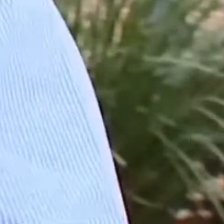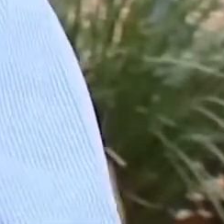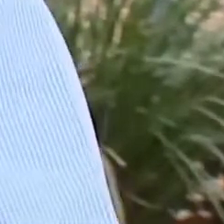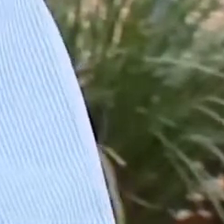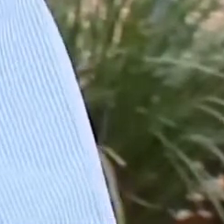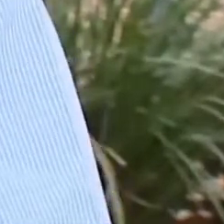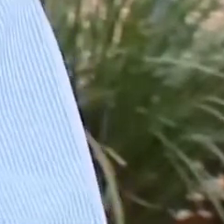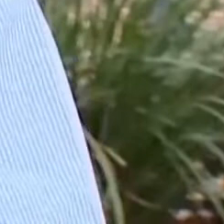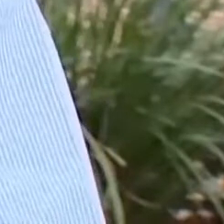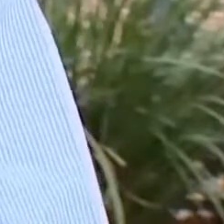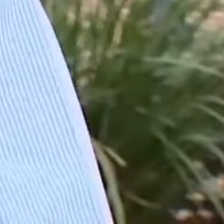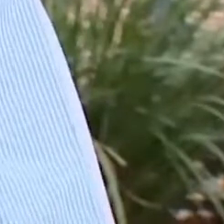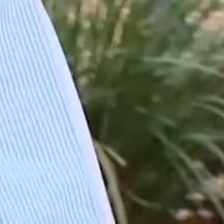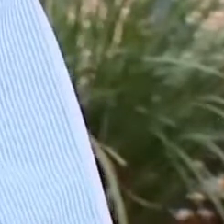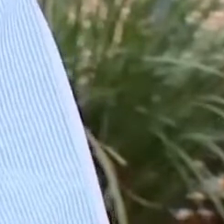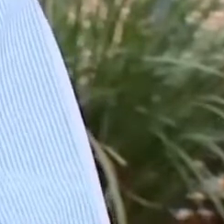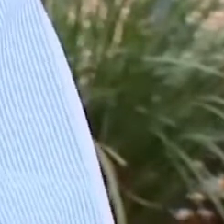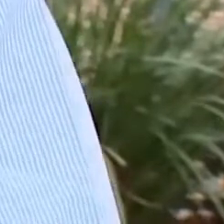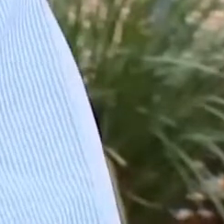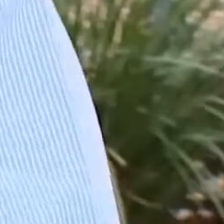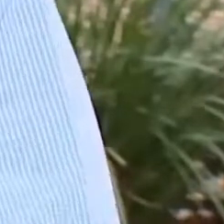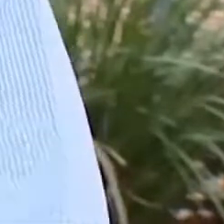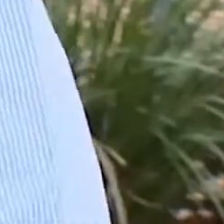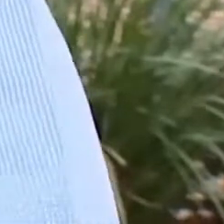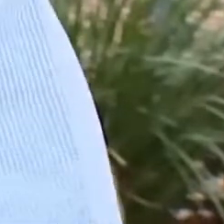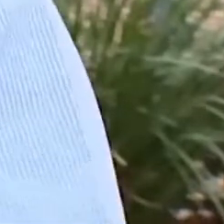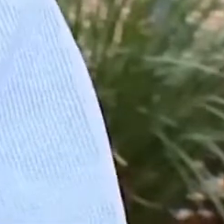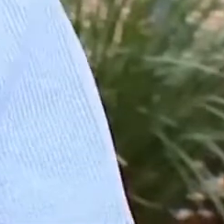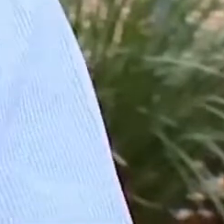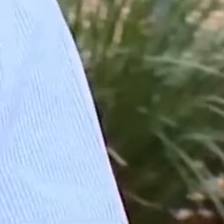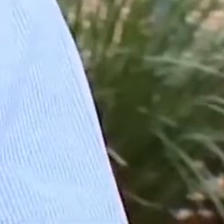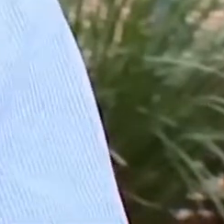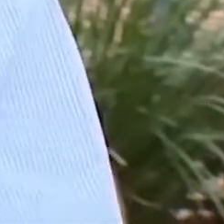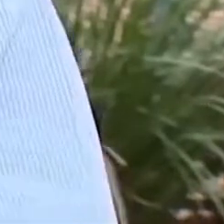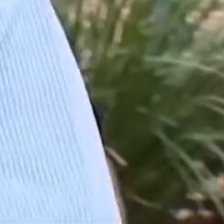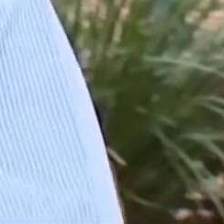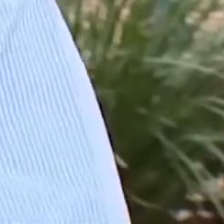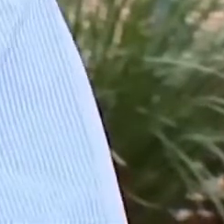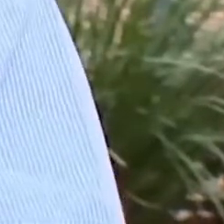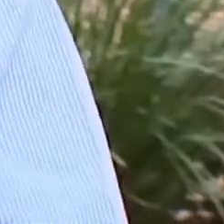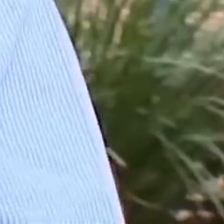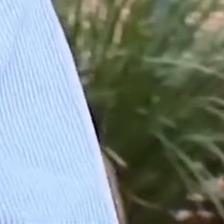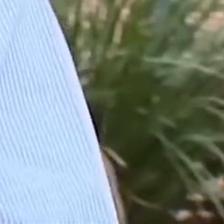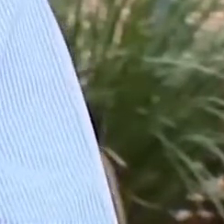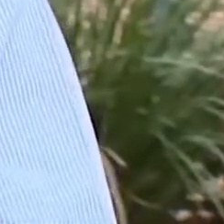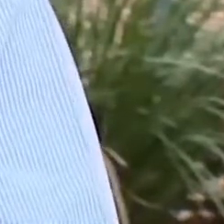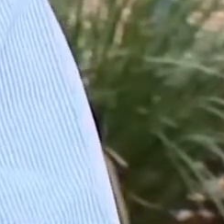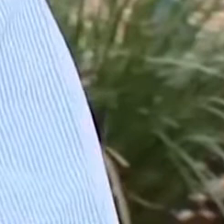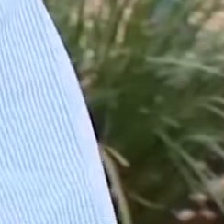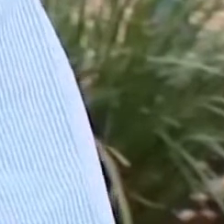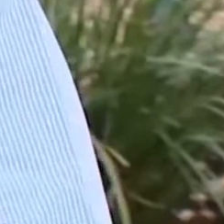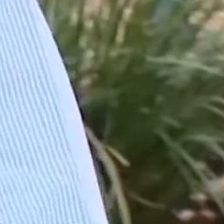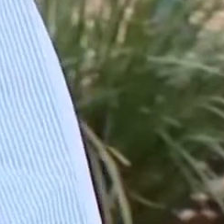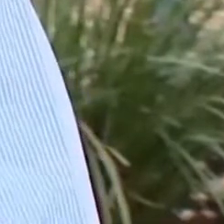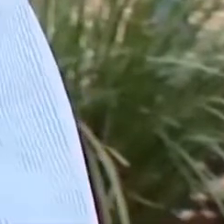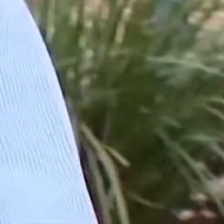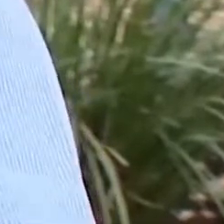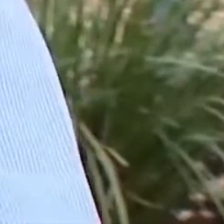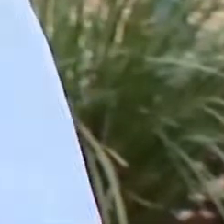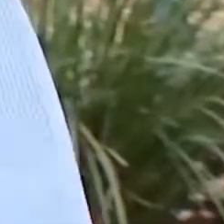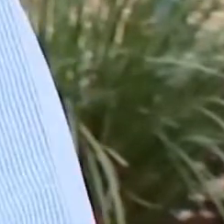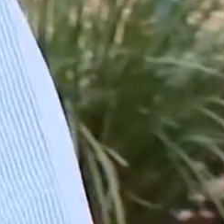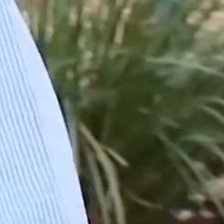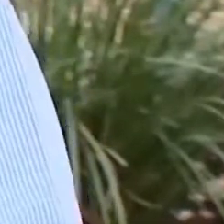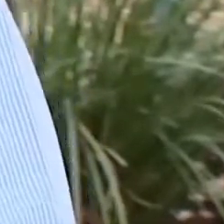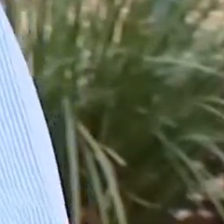de cocaína já foi encontrado. Então não só os pais solicitaram, como nós também presenciamos, não só eu,